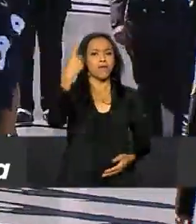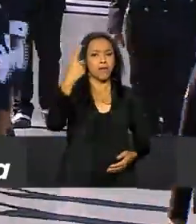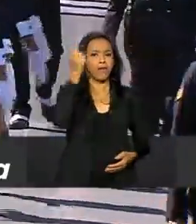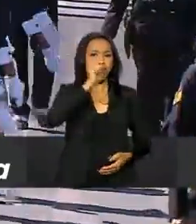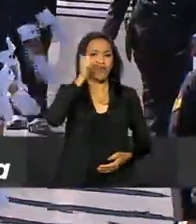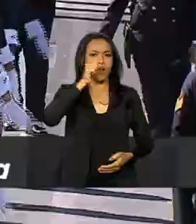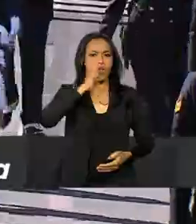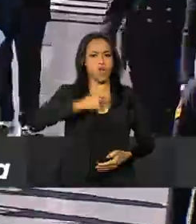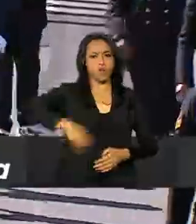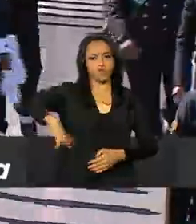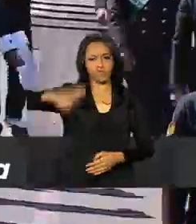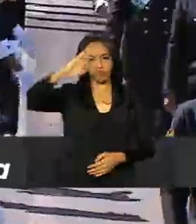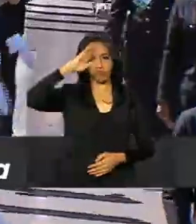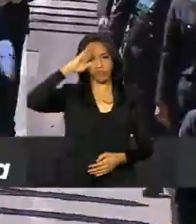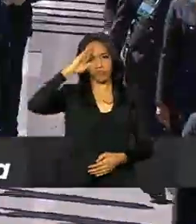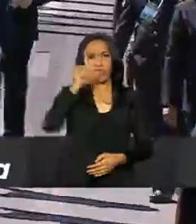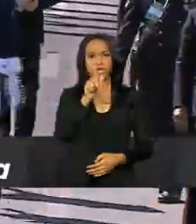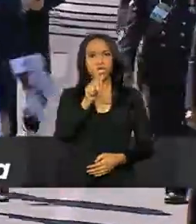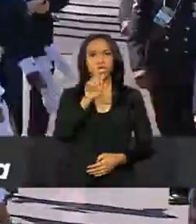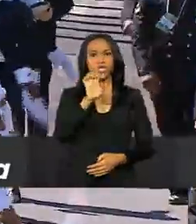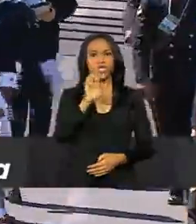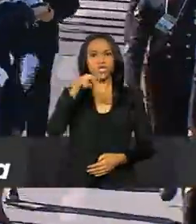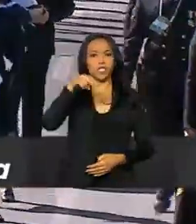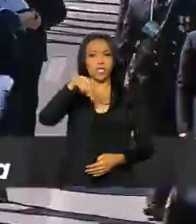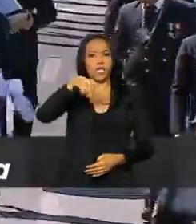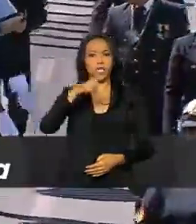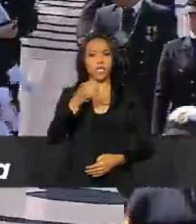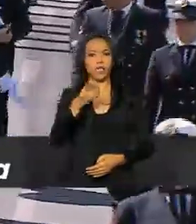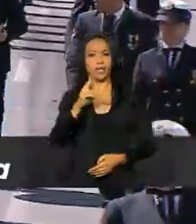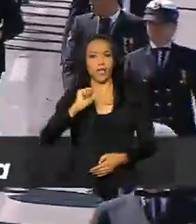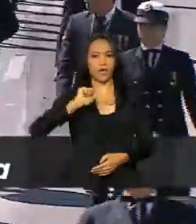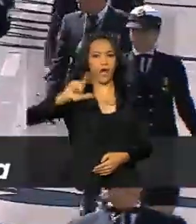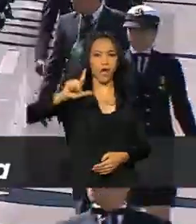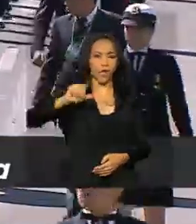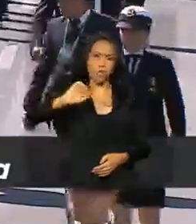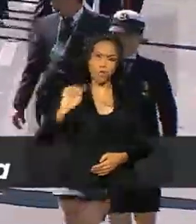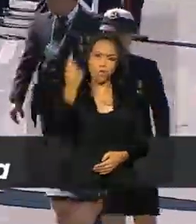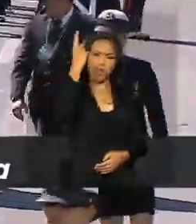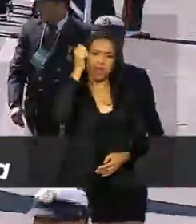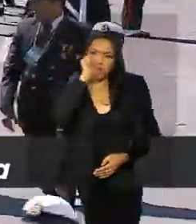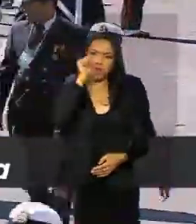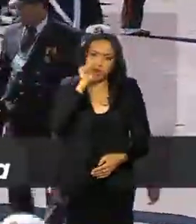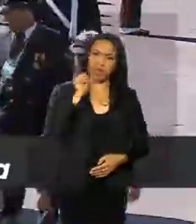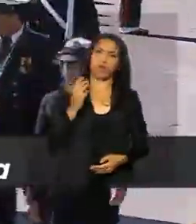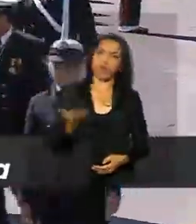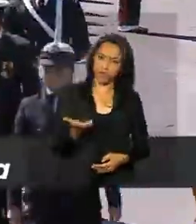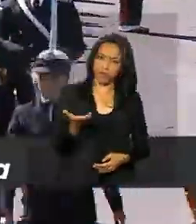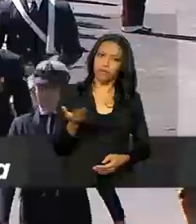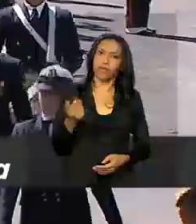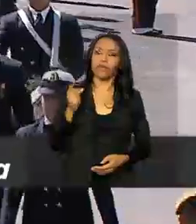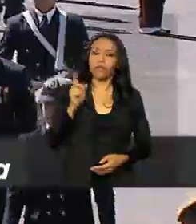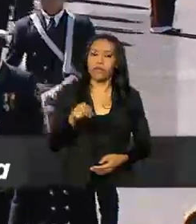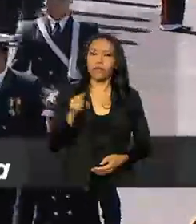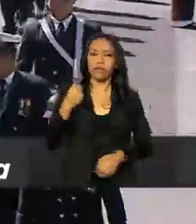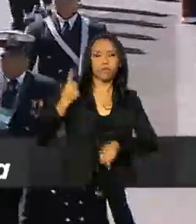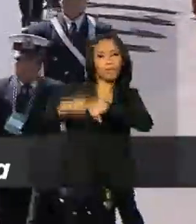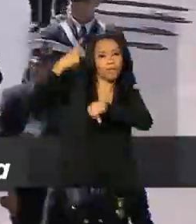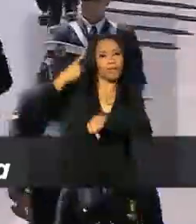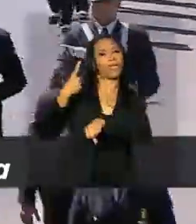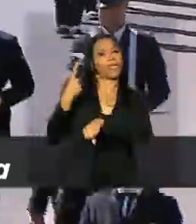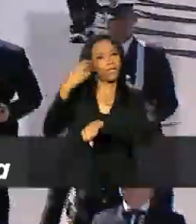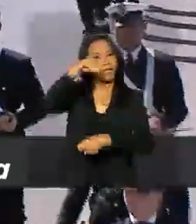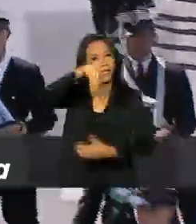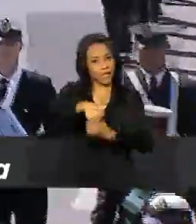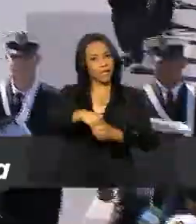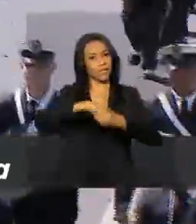três forças armadas, que é a contra-almirante médica Dalva. Então, ela teve esse pioneirismo aí no